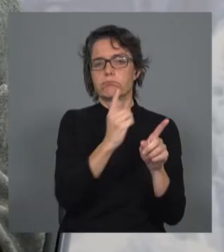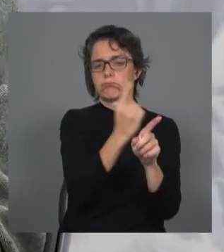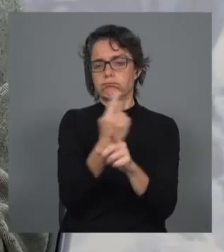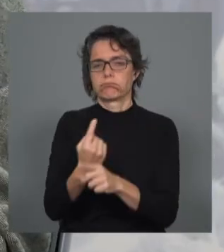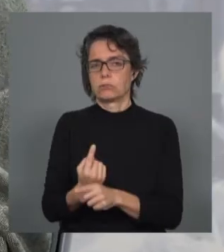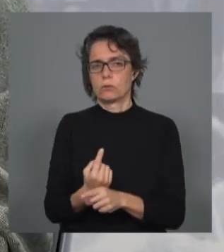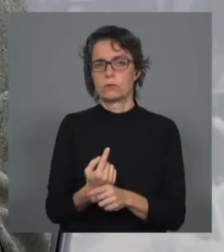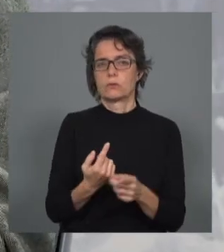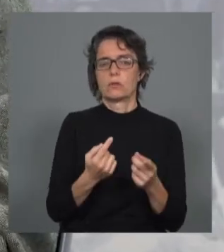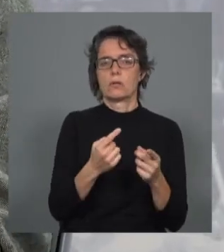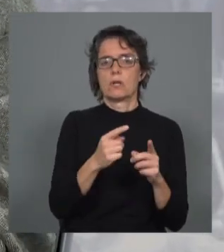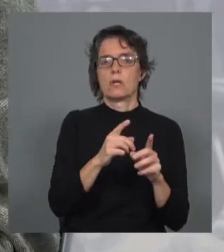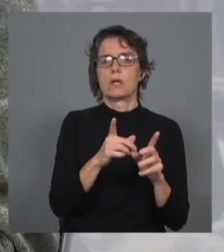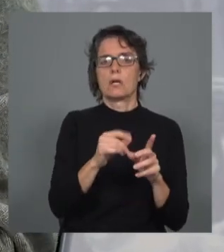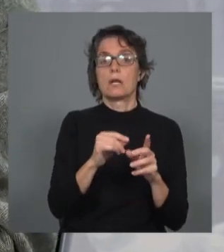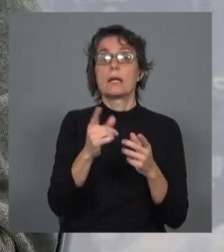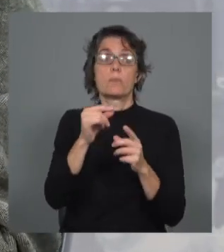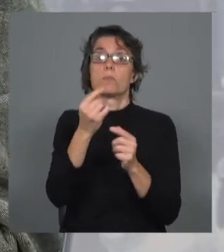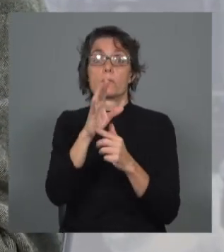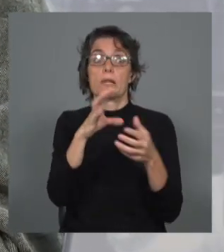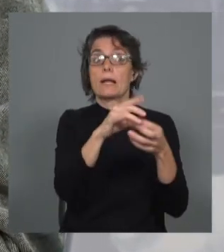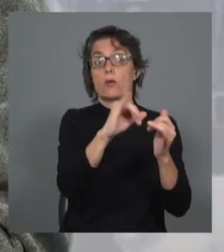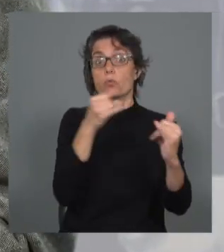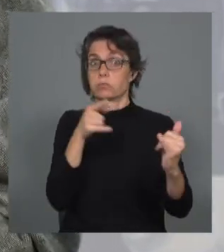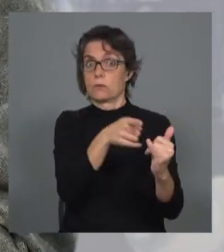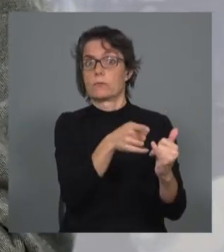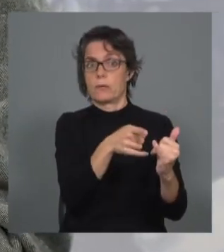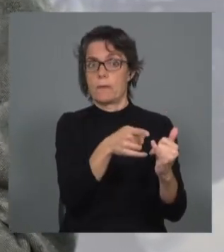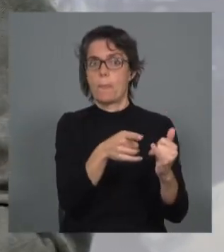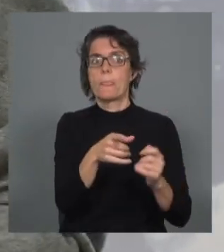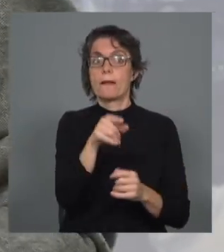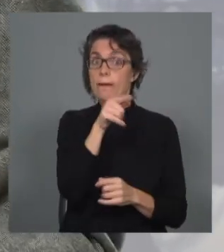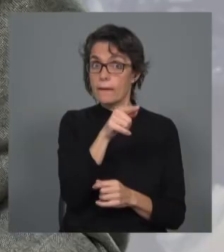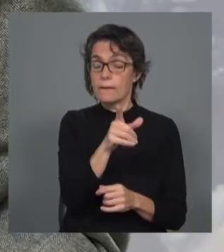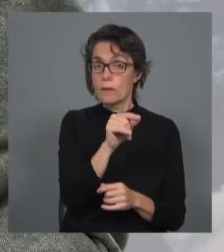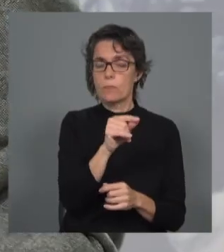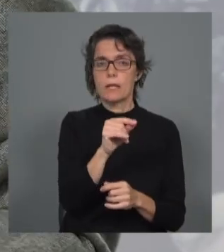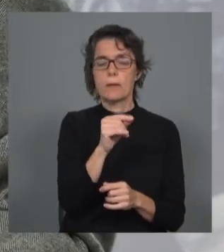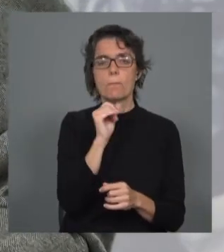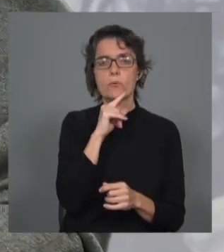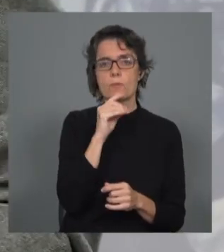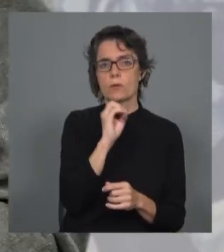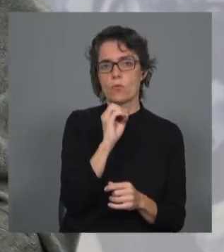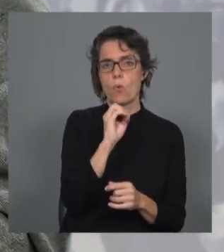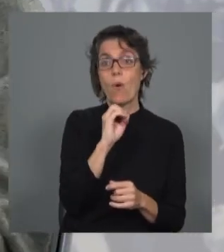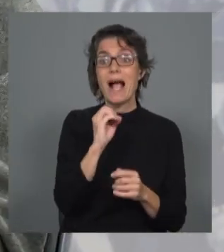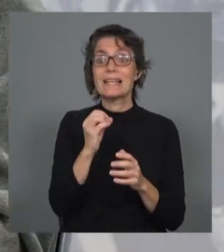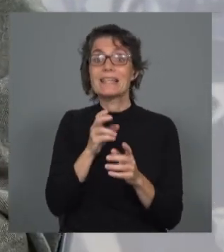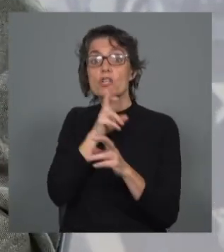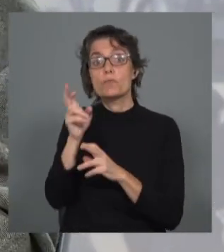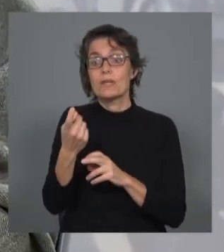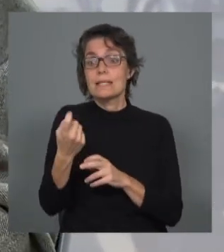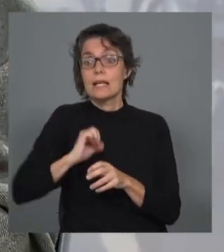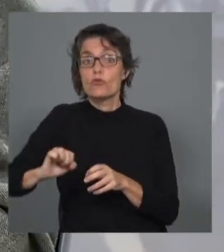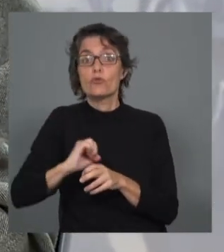do comércio eletrónico. E não têm capacidade para acompanhar as nossas necessidades, nem